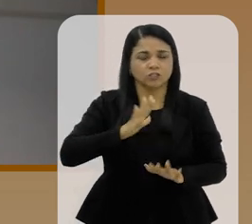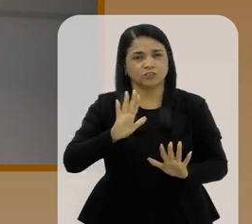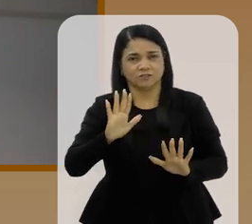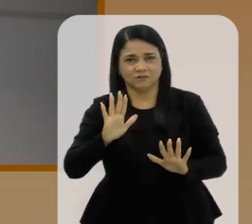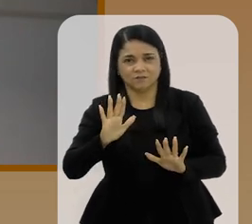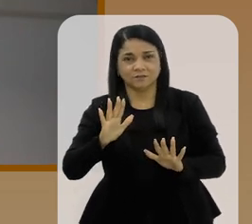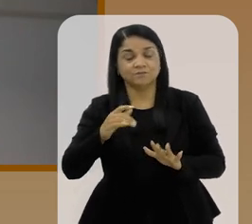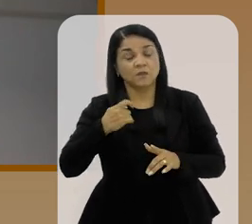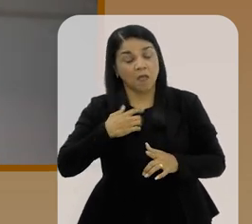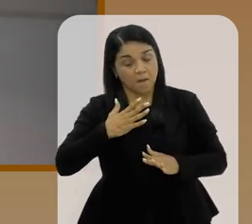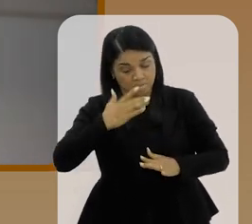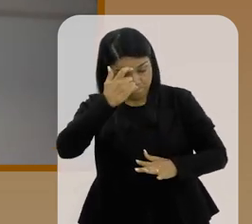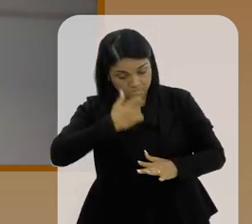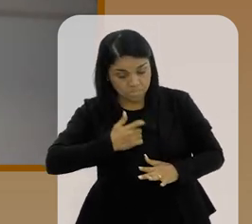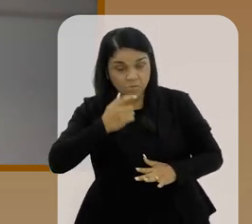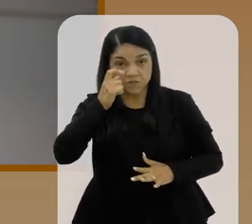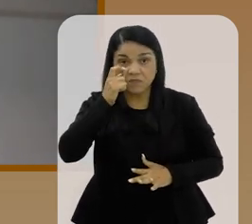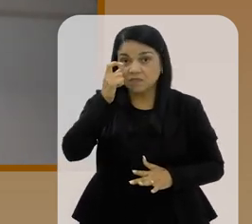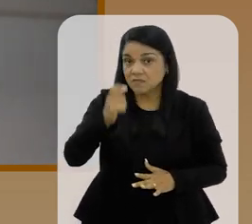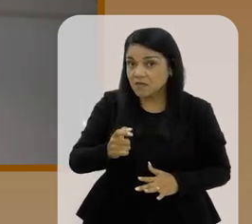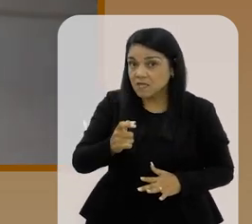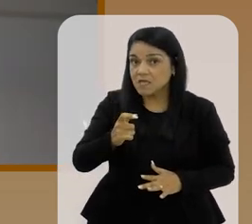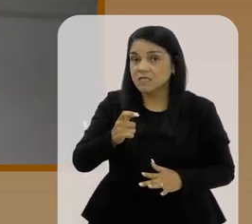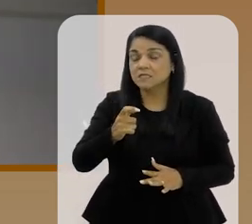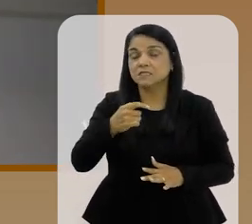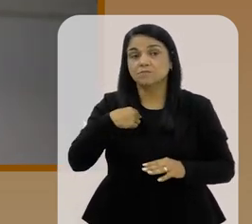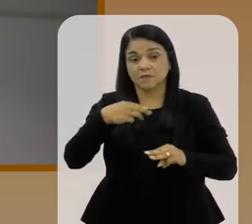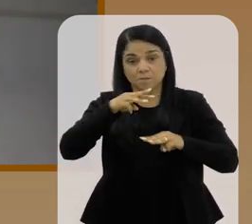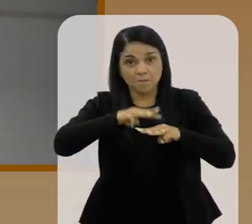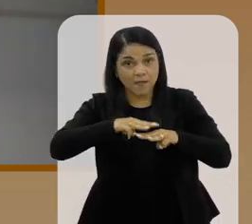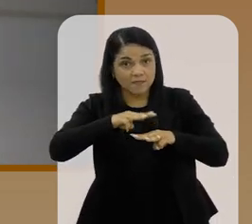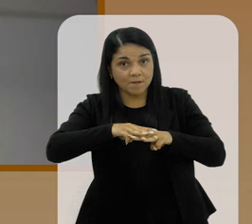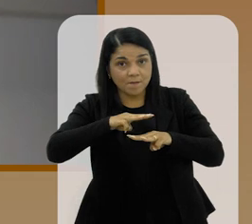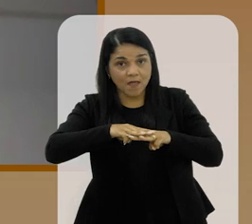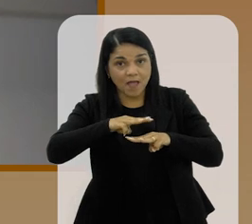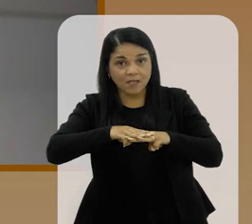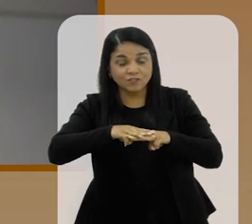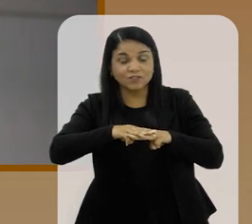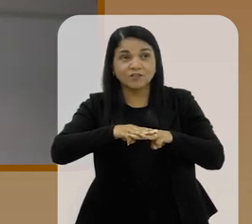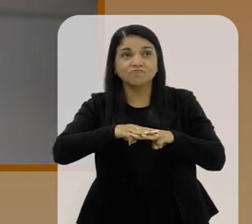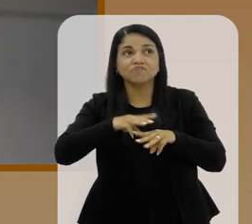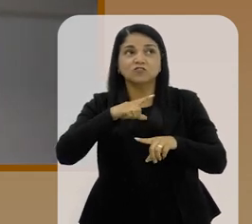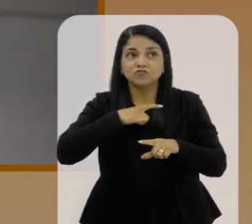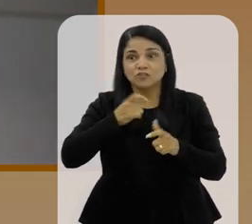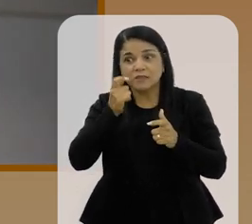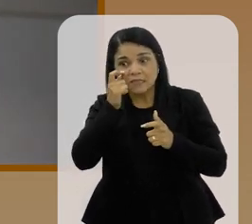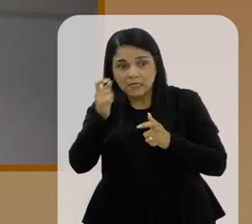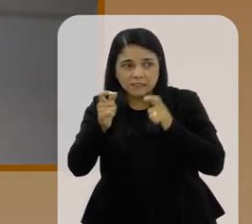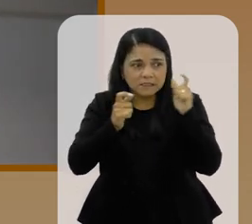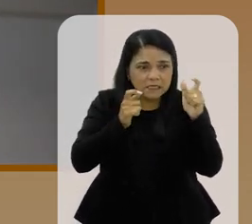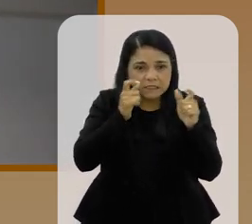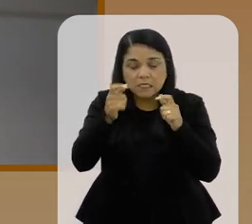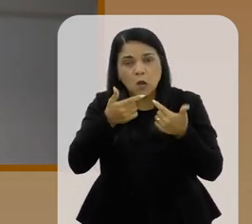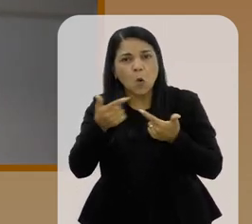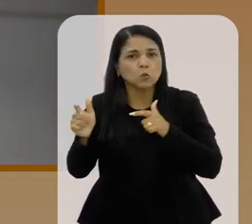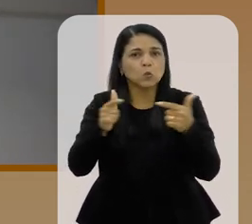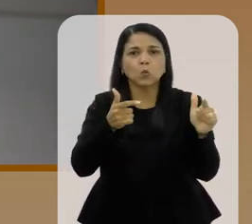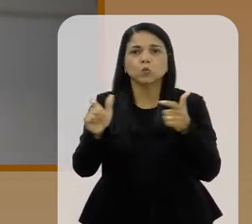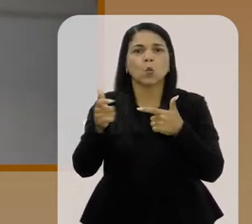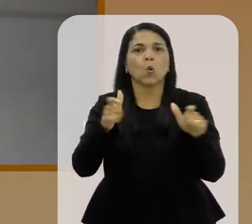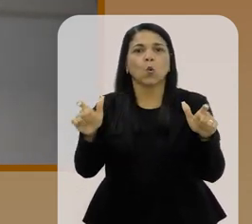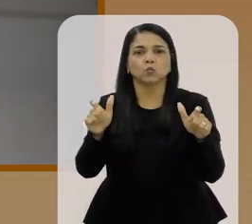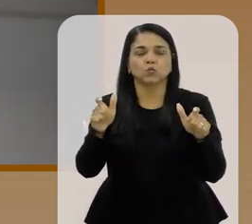Mas aí esse meu interesse pelo que eu achava que era matemática na época era dividido com outras coisa, eu tinha interesse